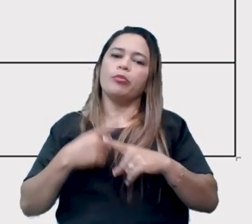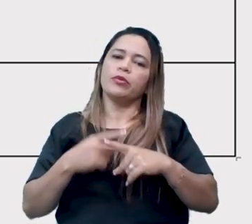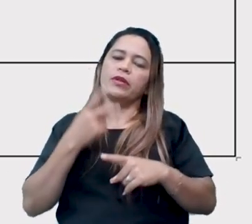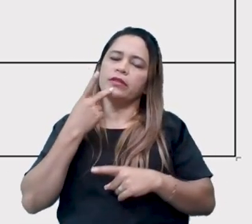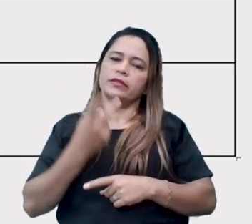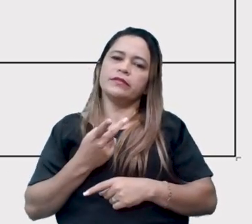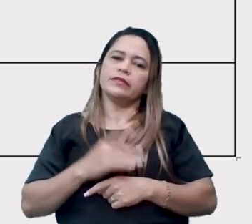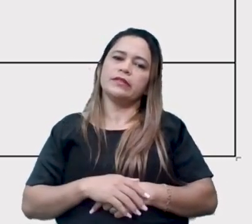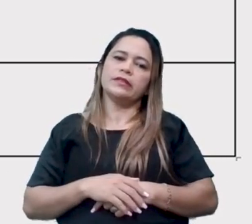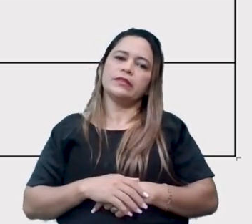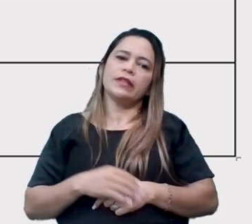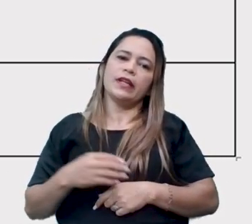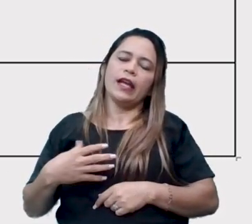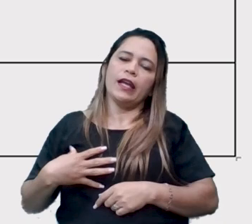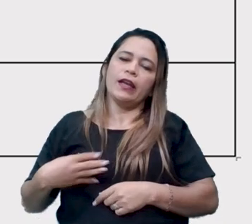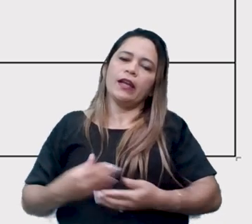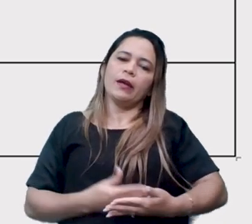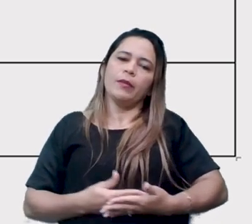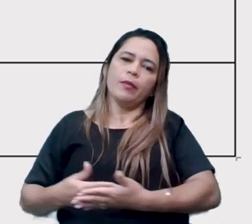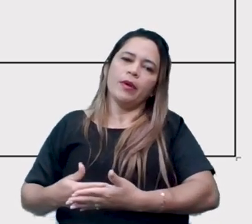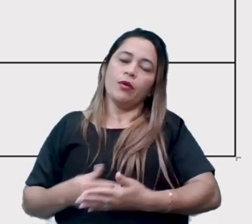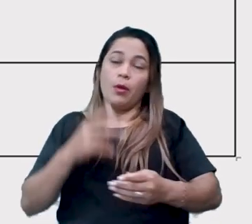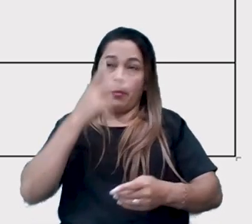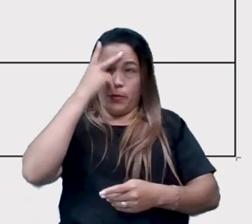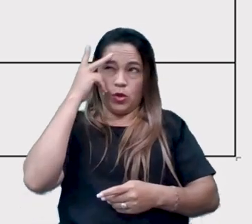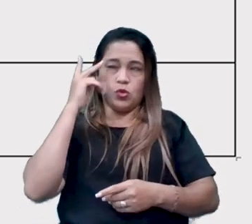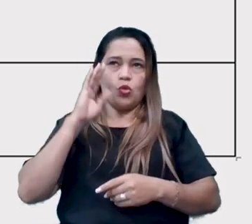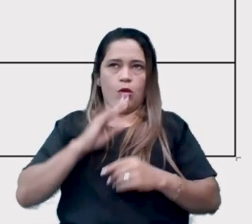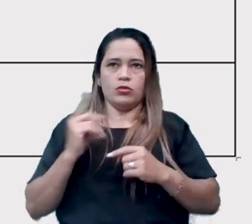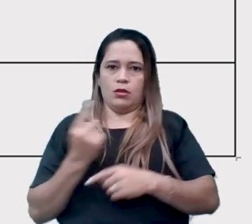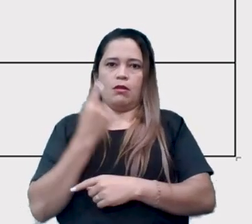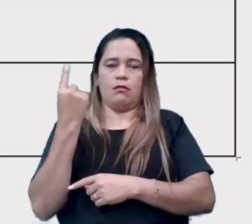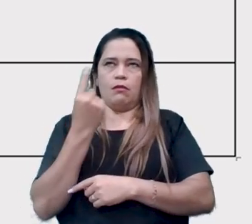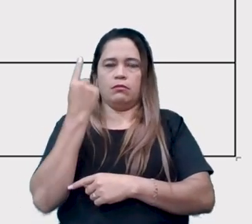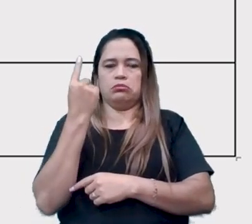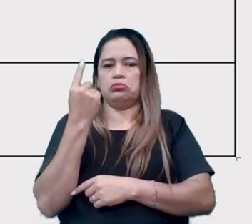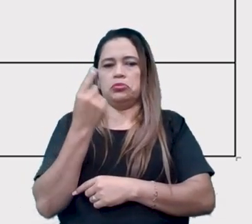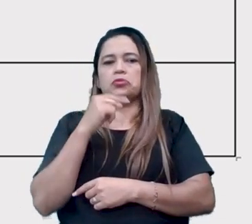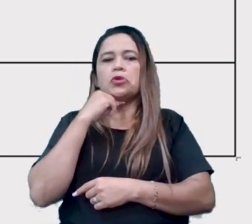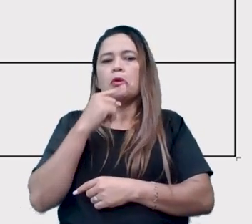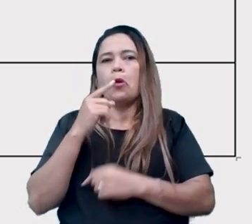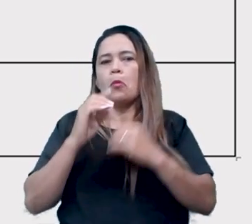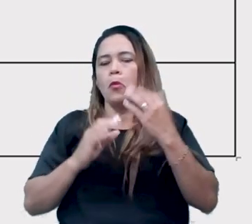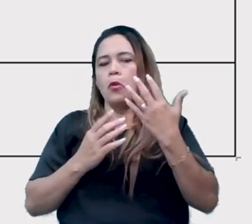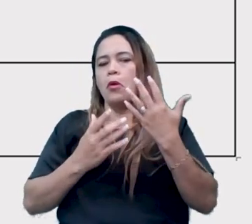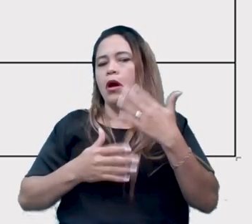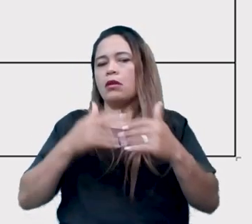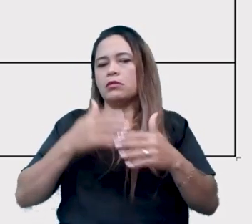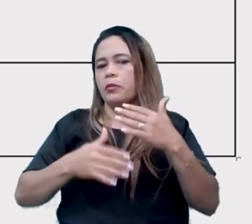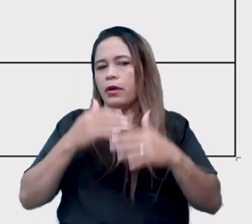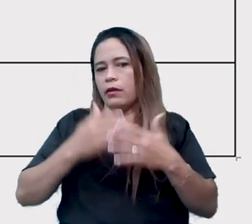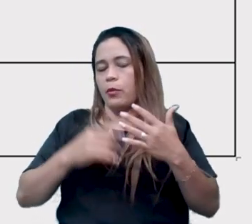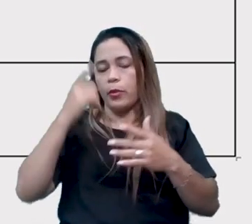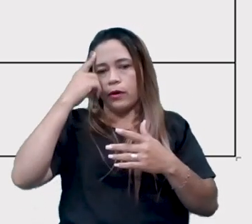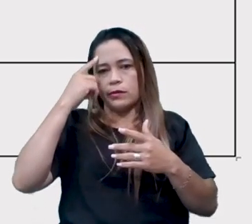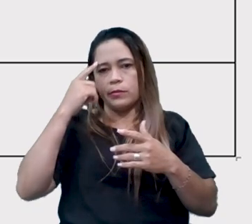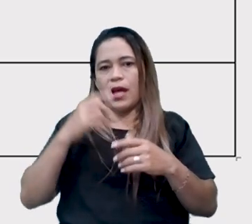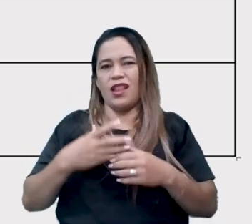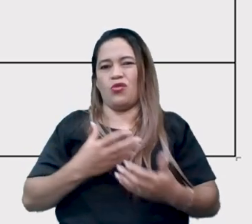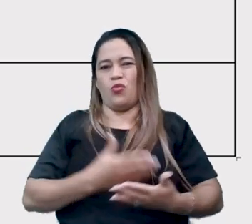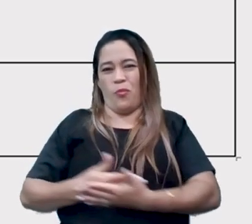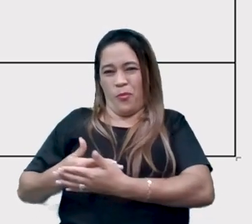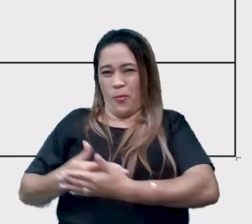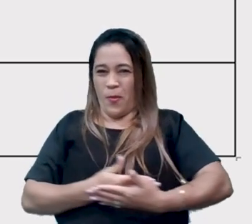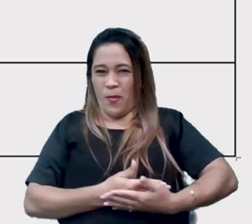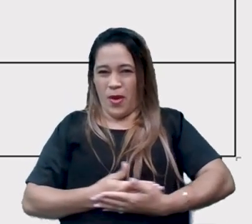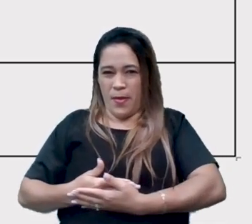isso em fetos? Porque quando a pessoa é adulta, ela já está formada, não tem como atrapalhar nada, o cérebro já está pronto. Mas no bebê, lá na